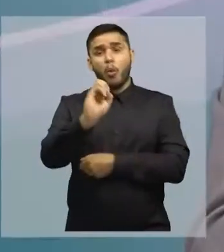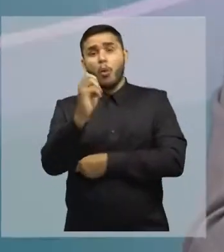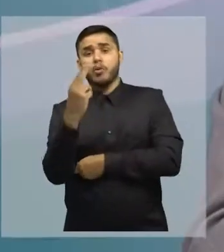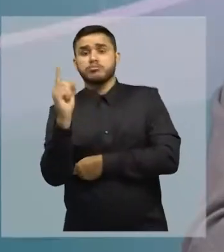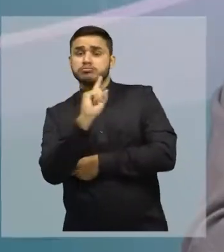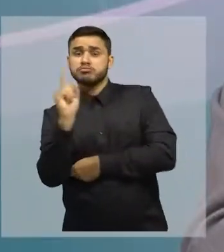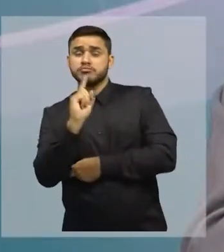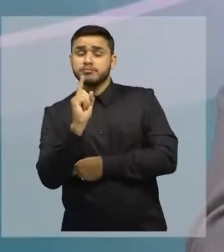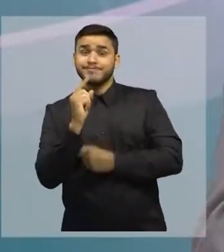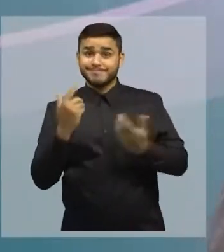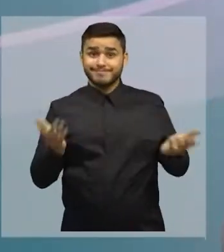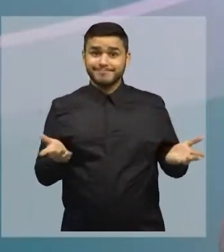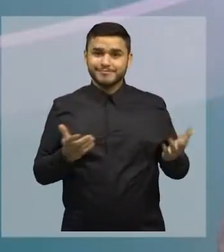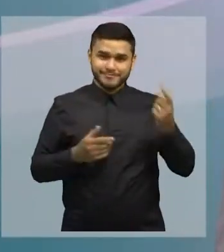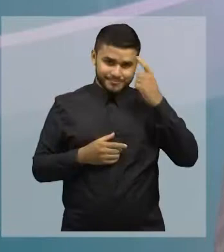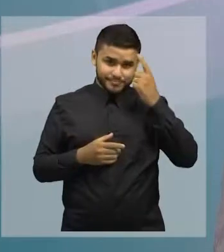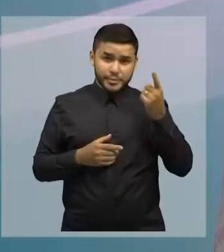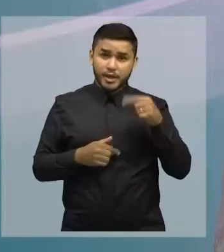o nosso modelo.